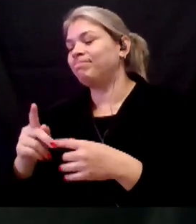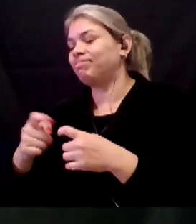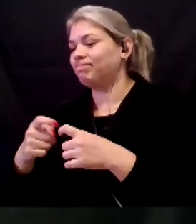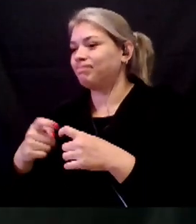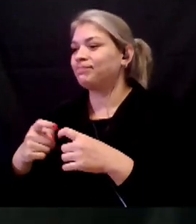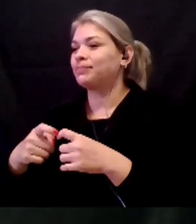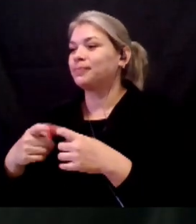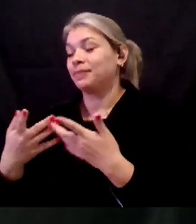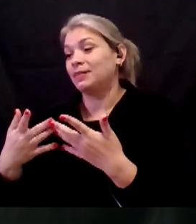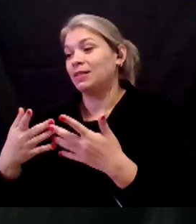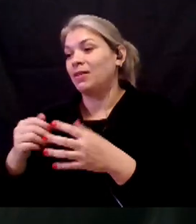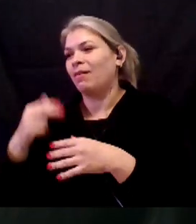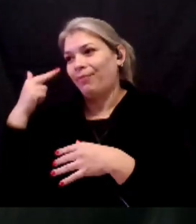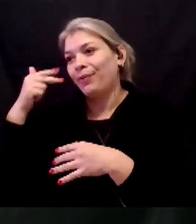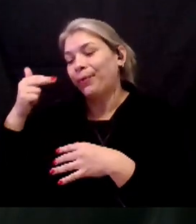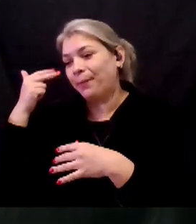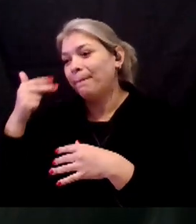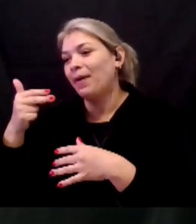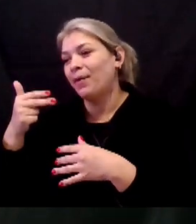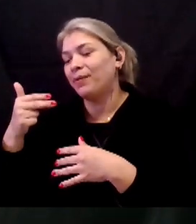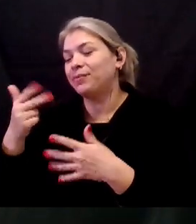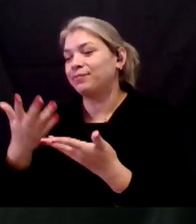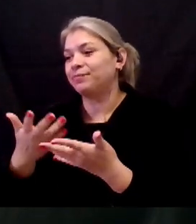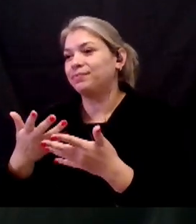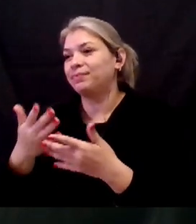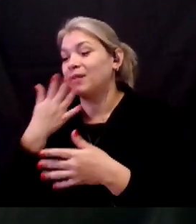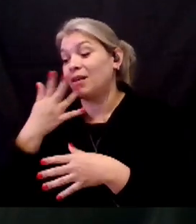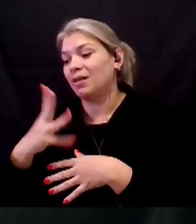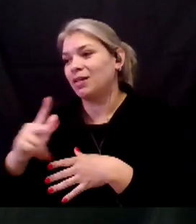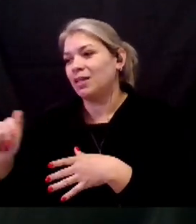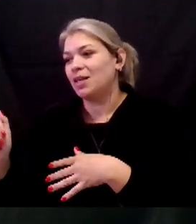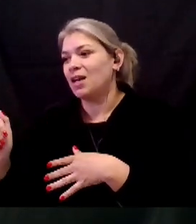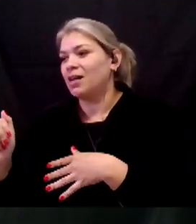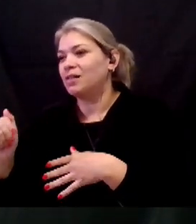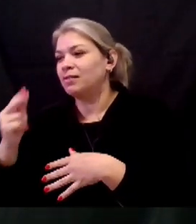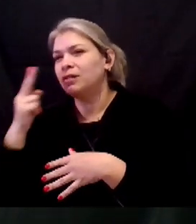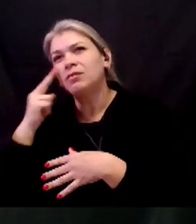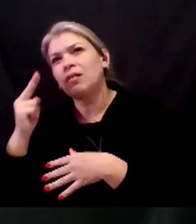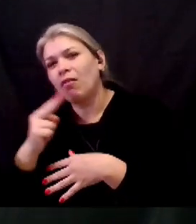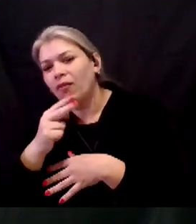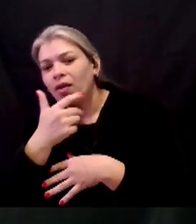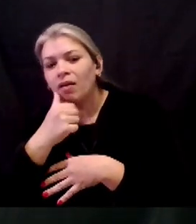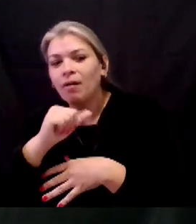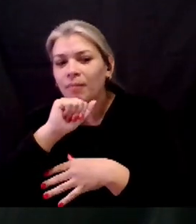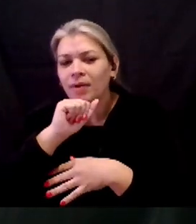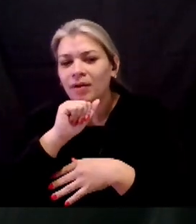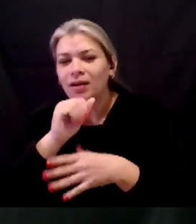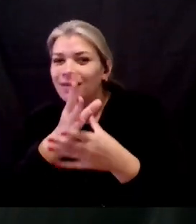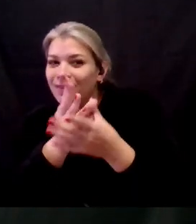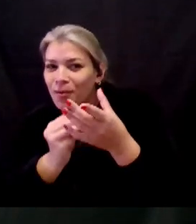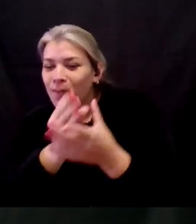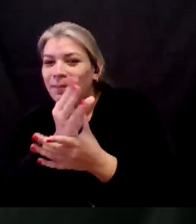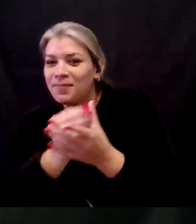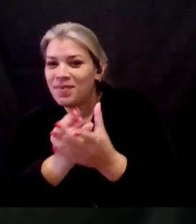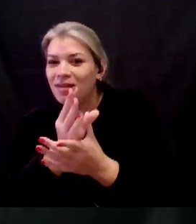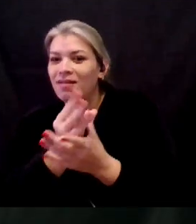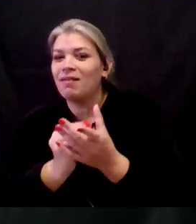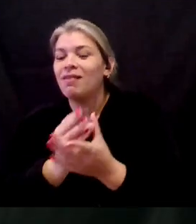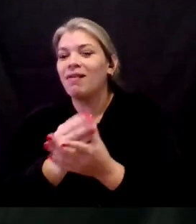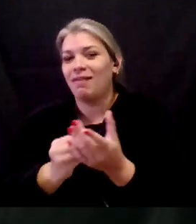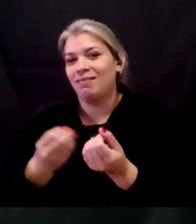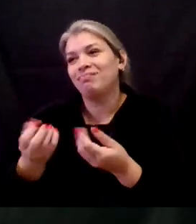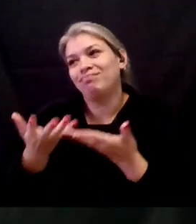natural. É natural uma criança, né, ver a mãe utilizando um batom no dia a dia, e aí quando a mãe não está no quarto, a criança...